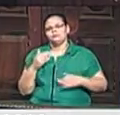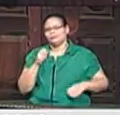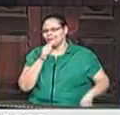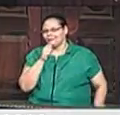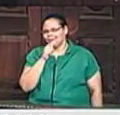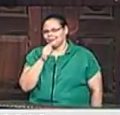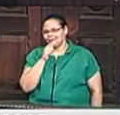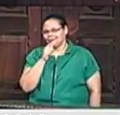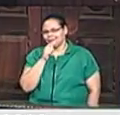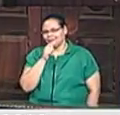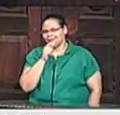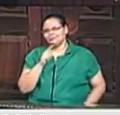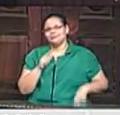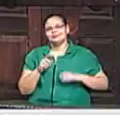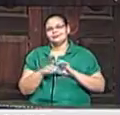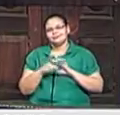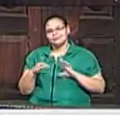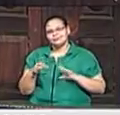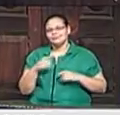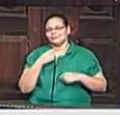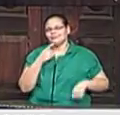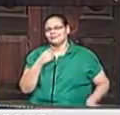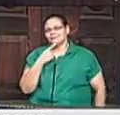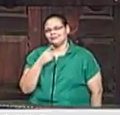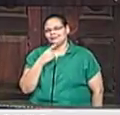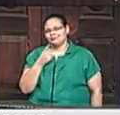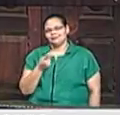sem deixar a mínima dúvida,